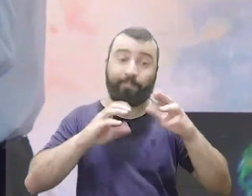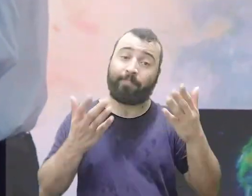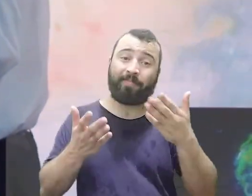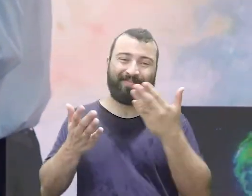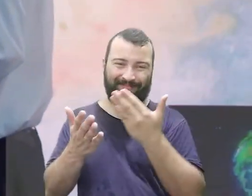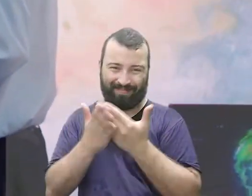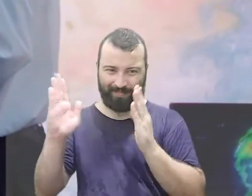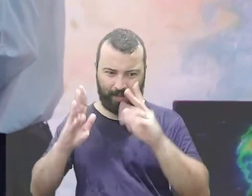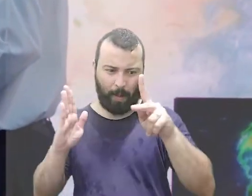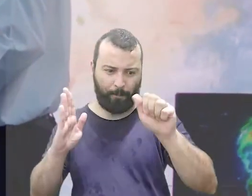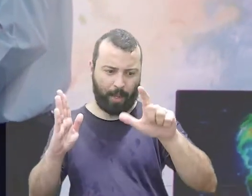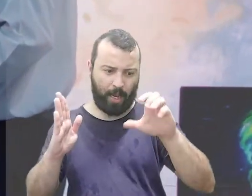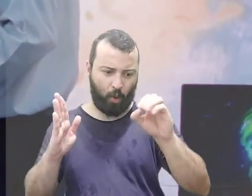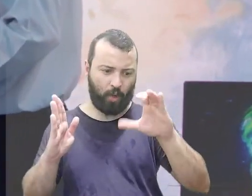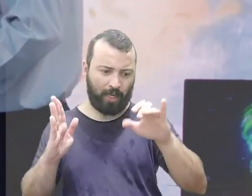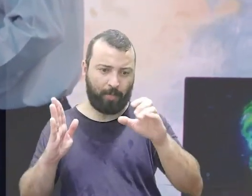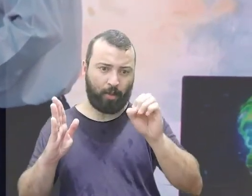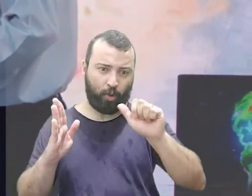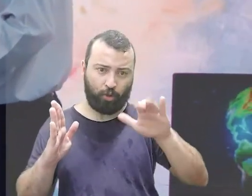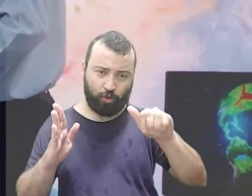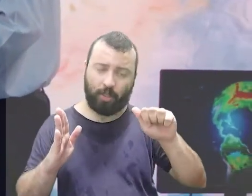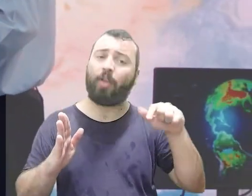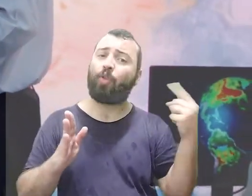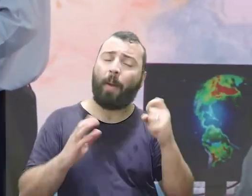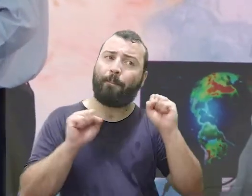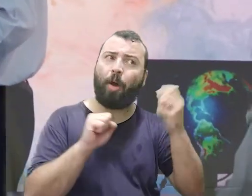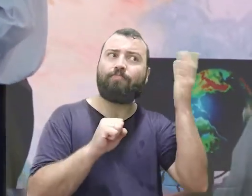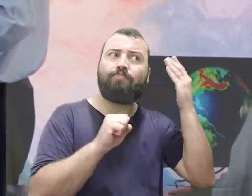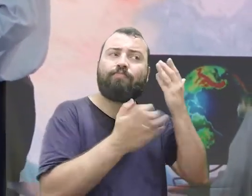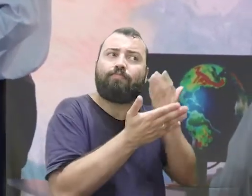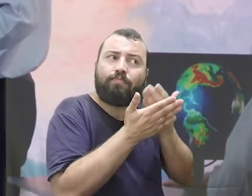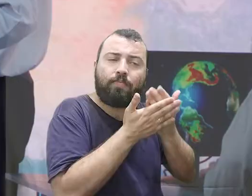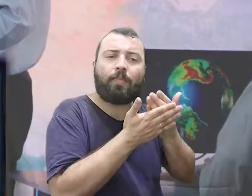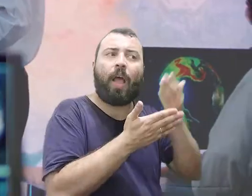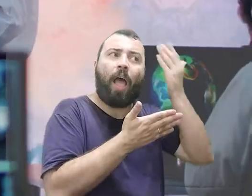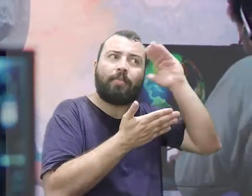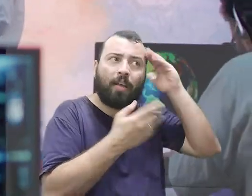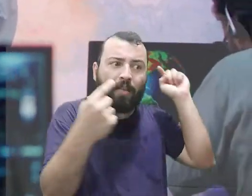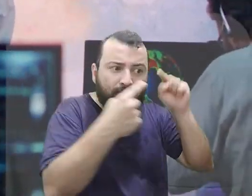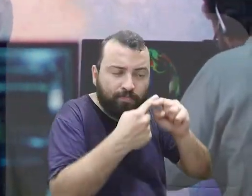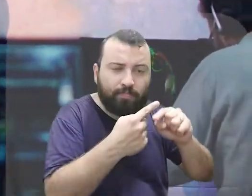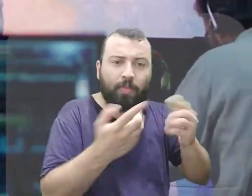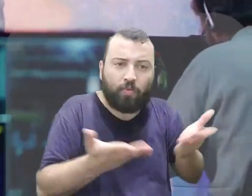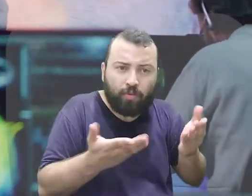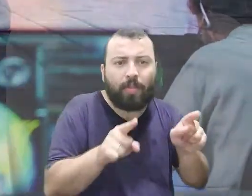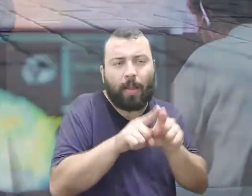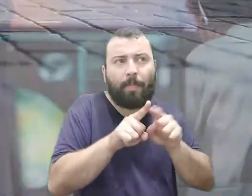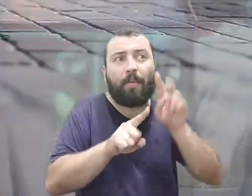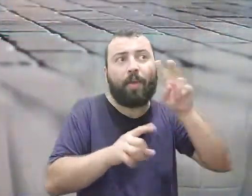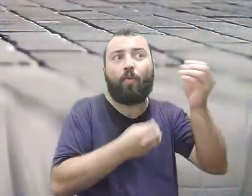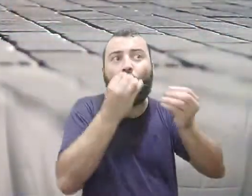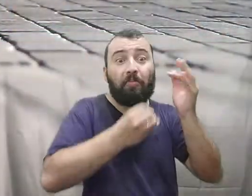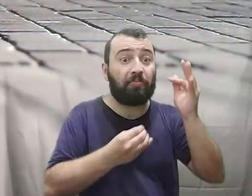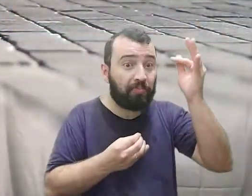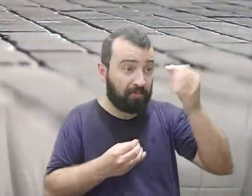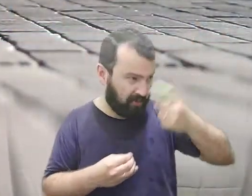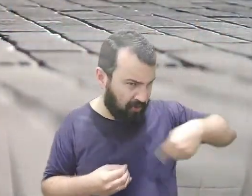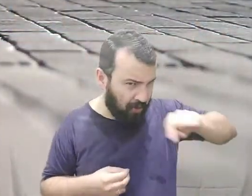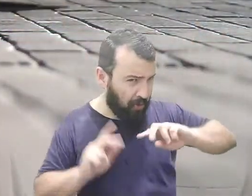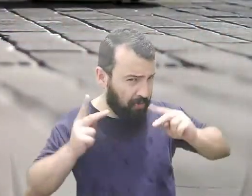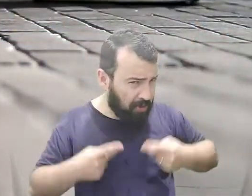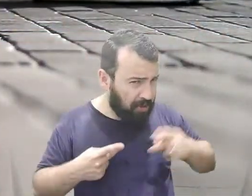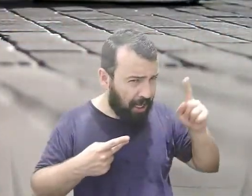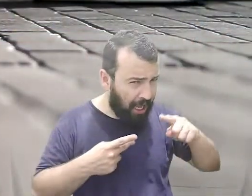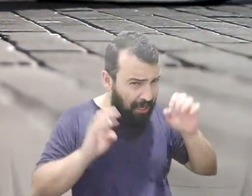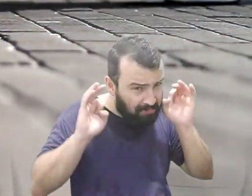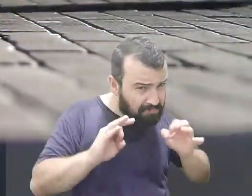da paleoclimatologia, podemos usar lições do passado para entender o presente e prever o futuro. Seria o ser